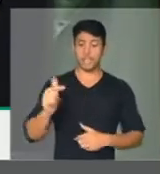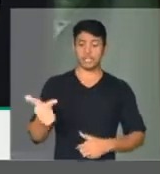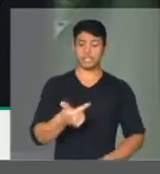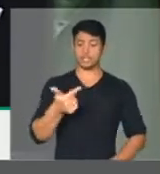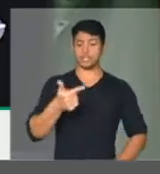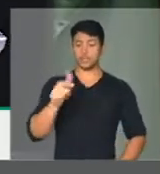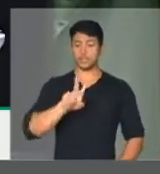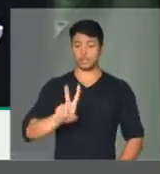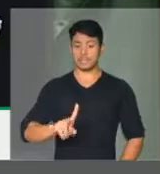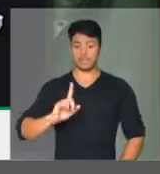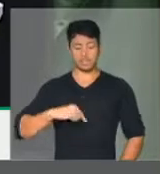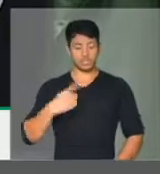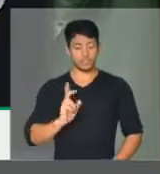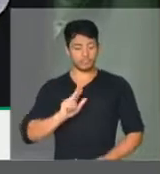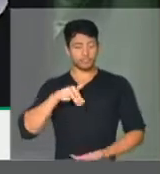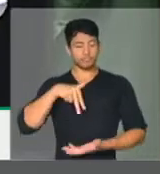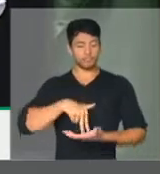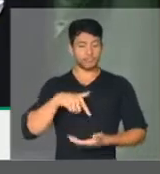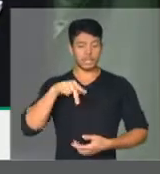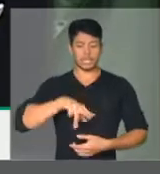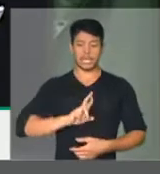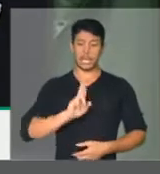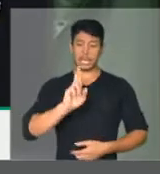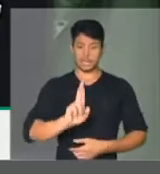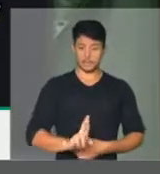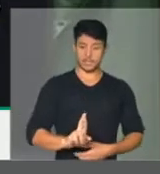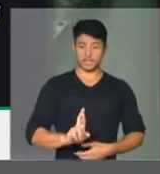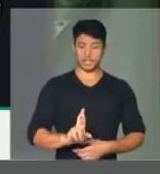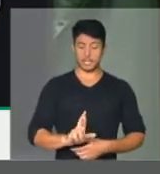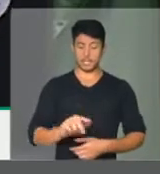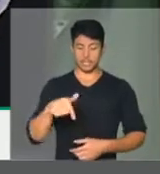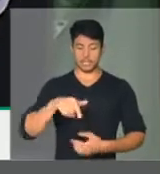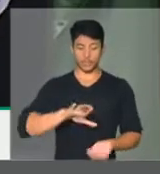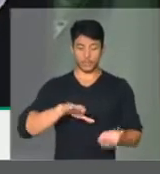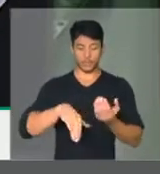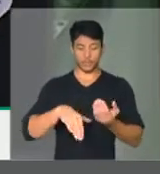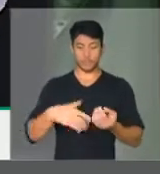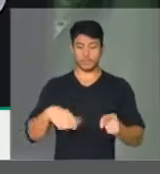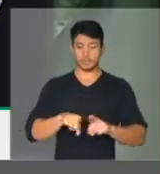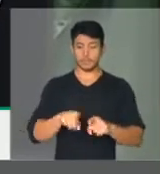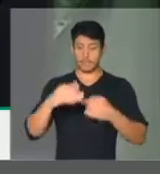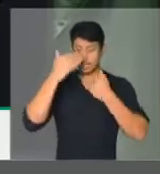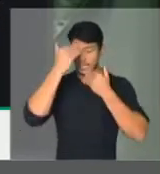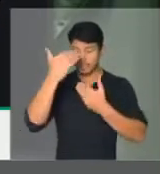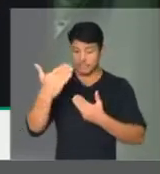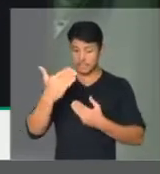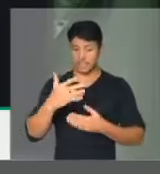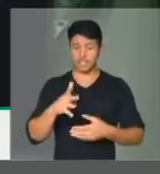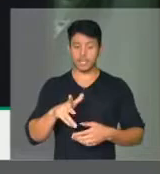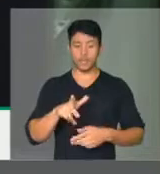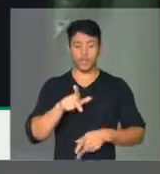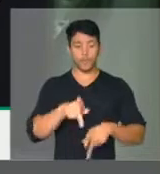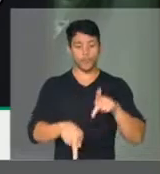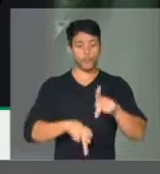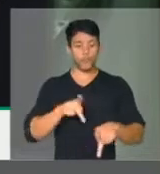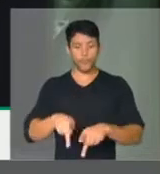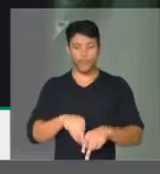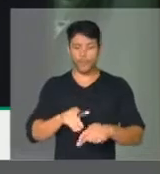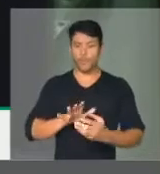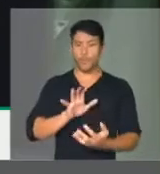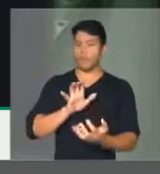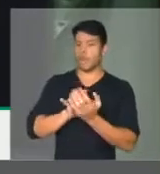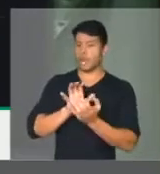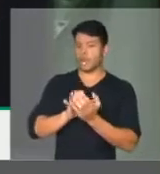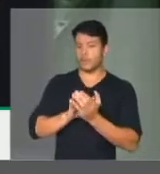no Congresso Nacional. Agradecer especialmente aos pernambucanos mais humildes, em geral invisíveis